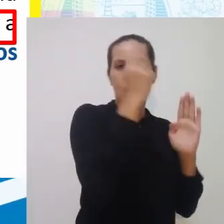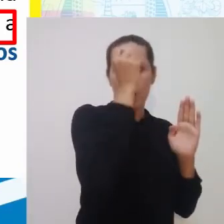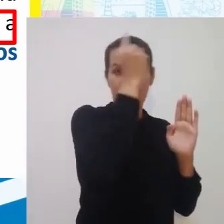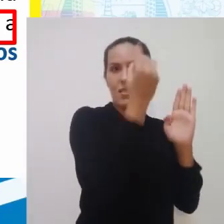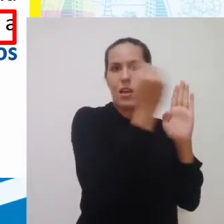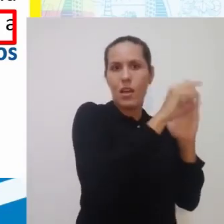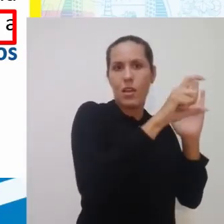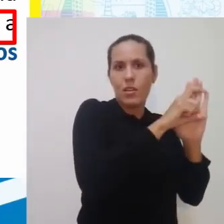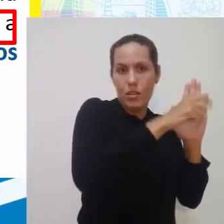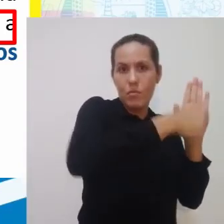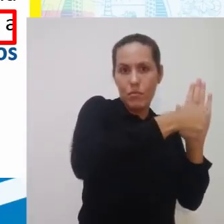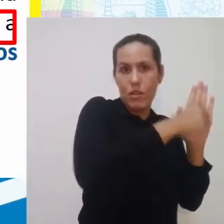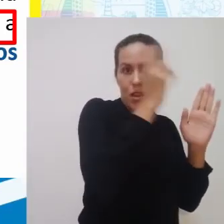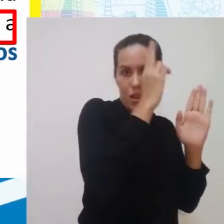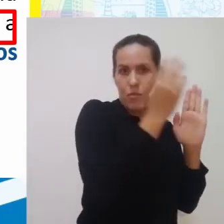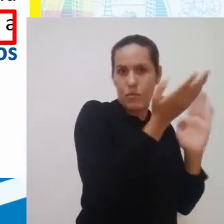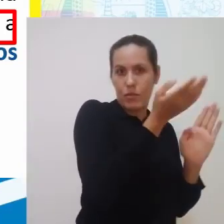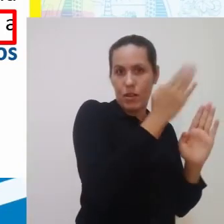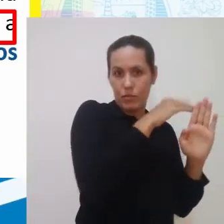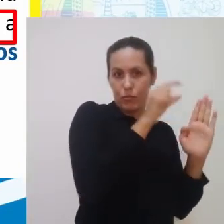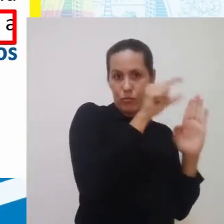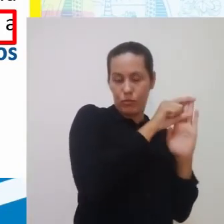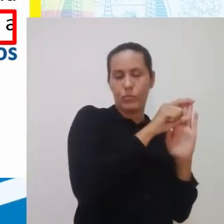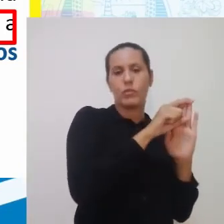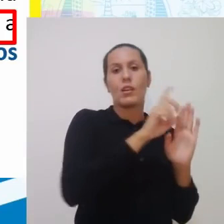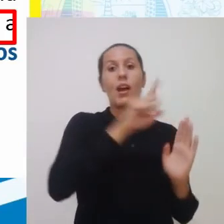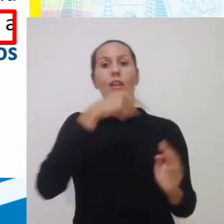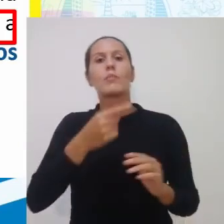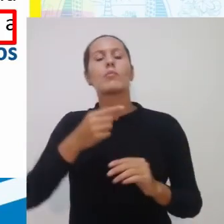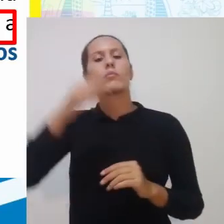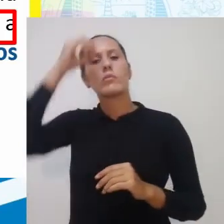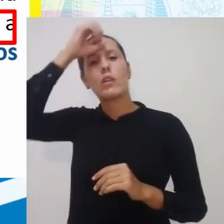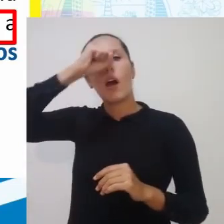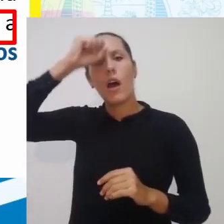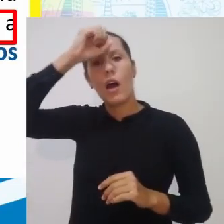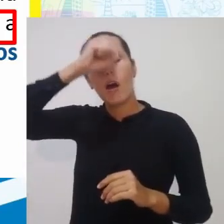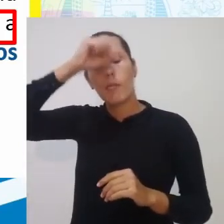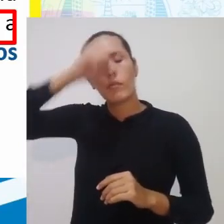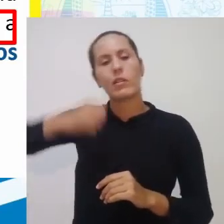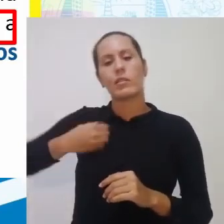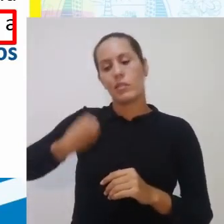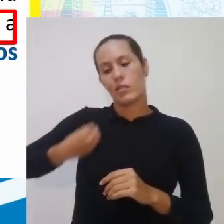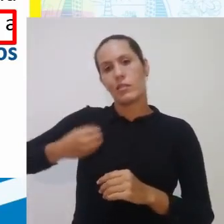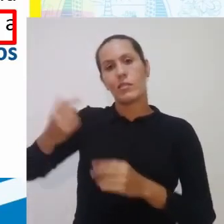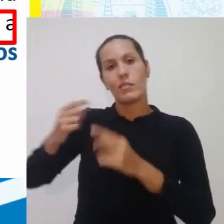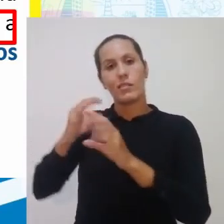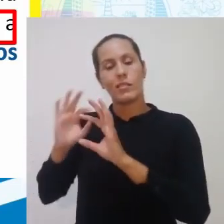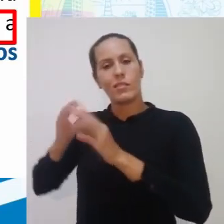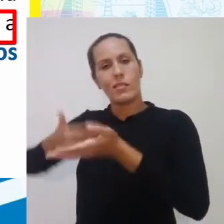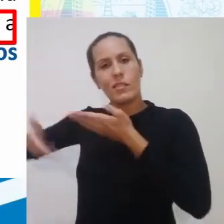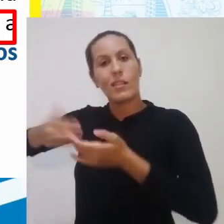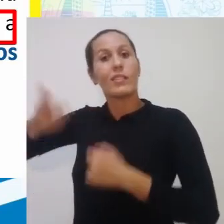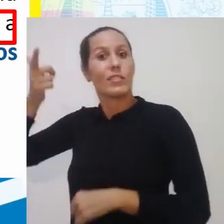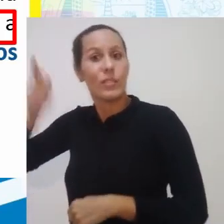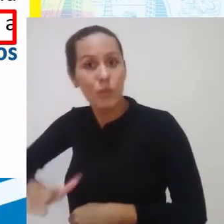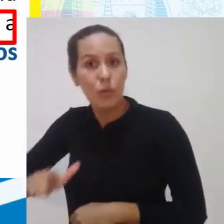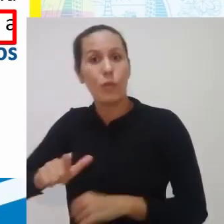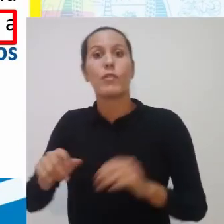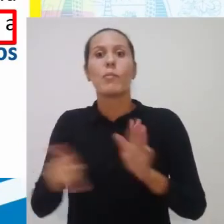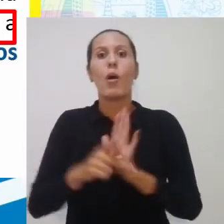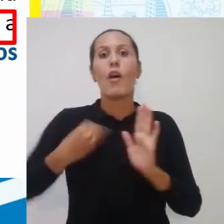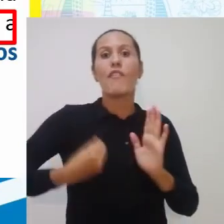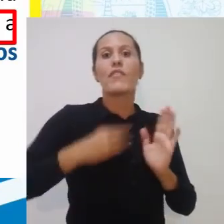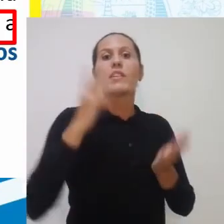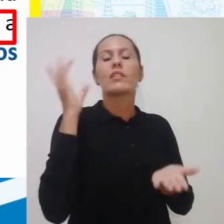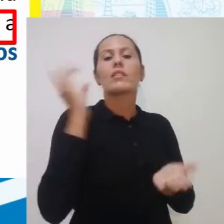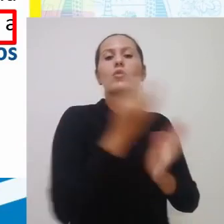aquela primeira ideia apresentada no primeiro parágrafo. E logo depois eu usei reaprender a conviver, que foi uma expressão utilizada